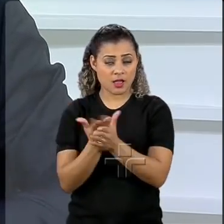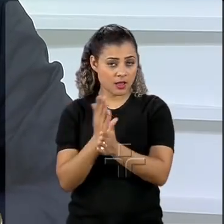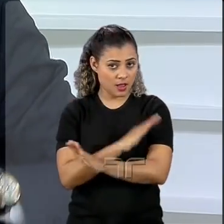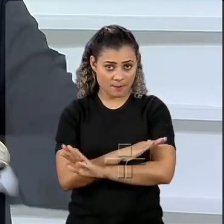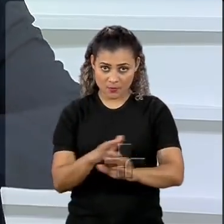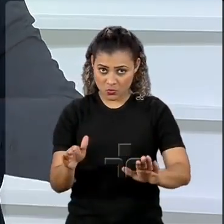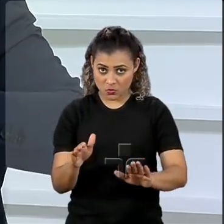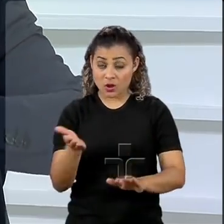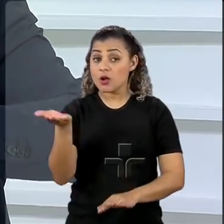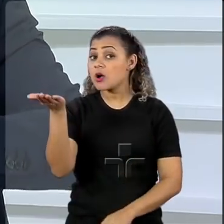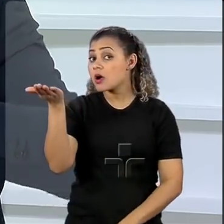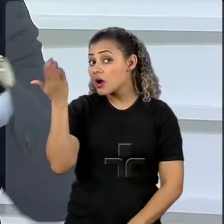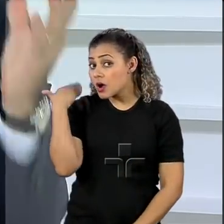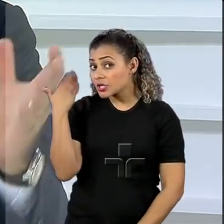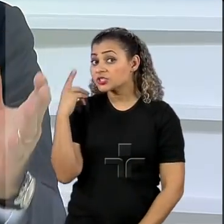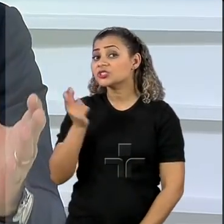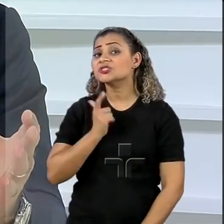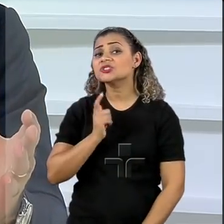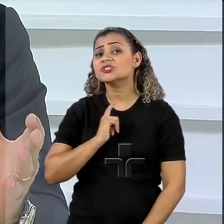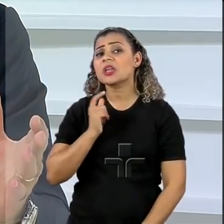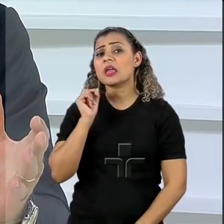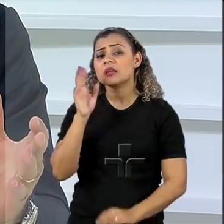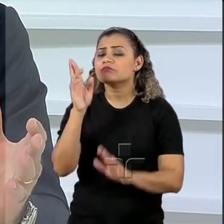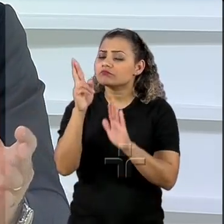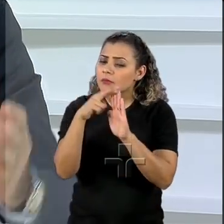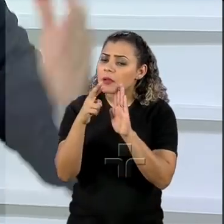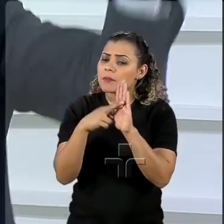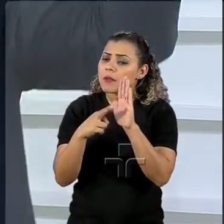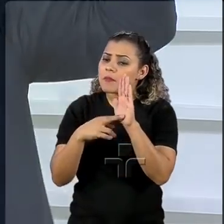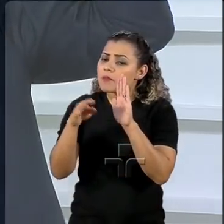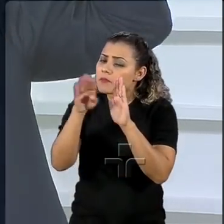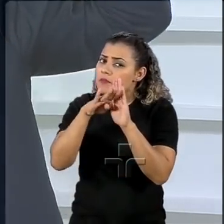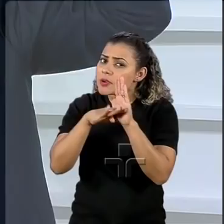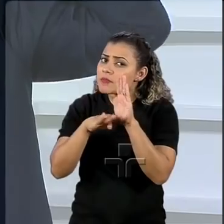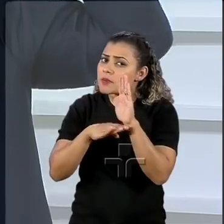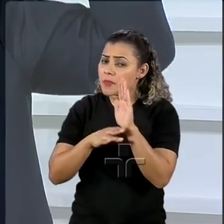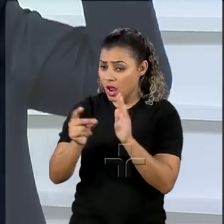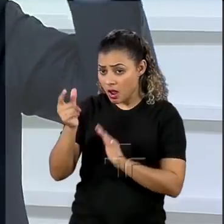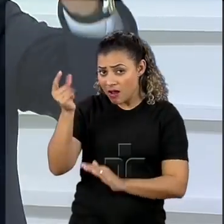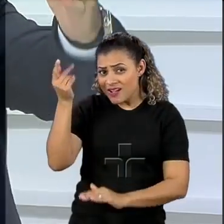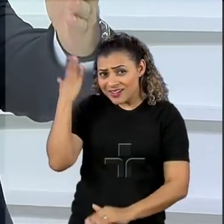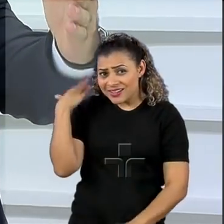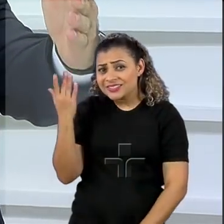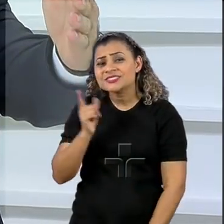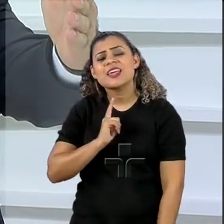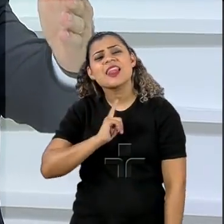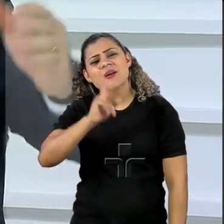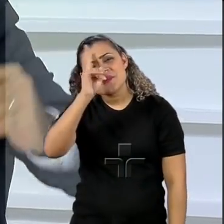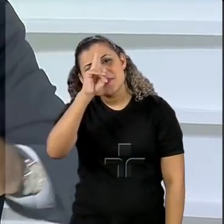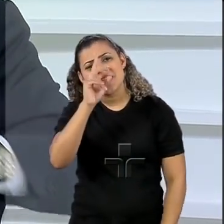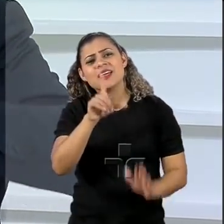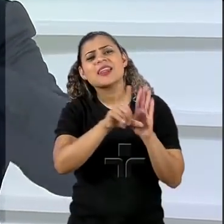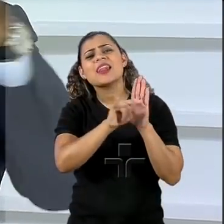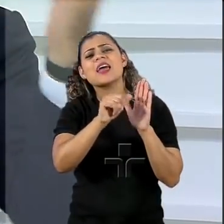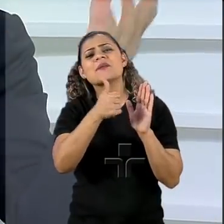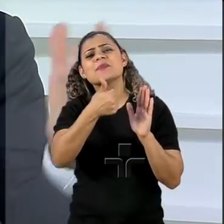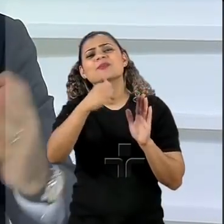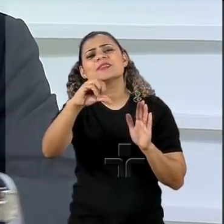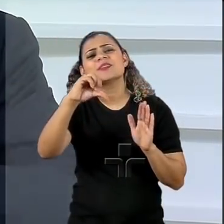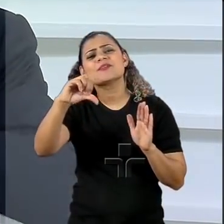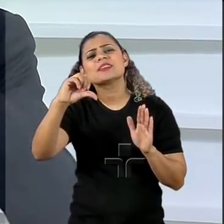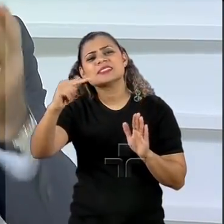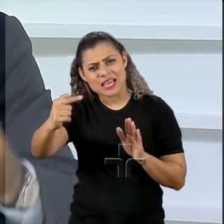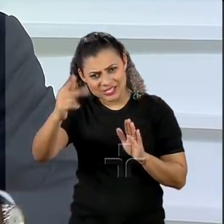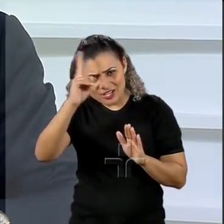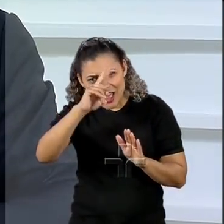Zé Carlos, todo um regime jurídico sobre a privatização, como houve lá atrás, naquela lei de 97, não é?